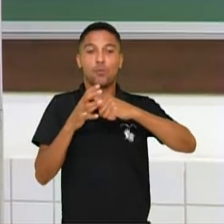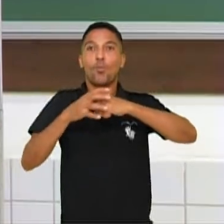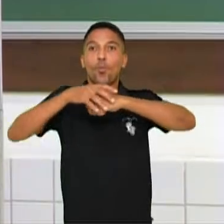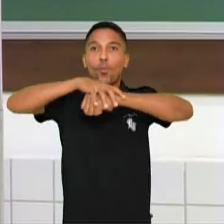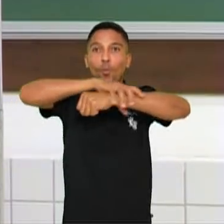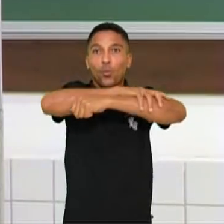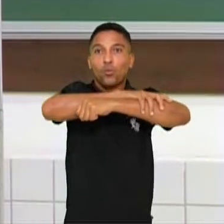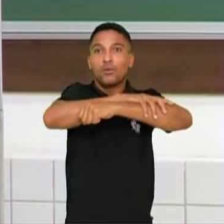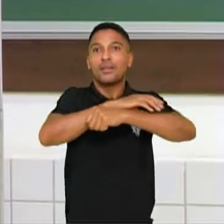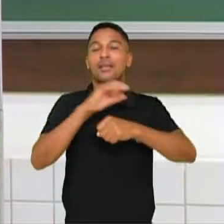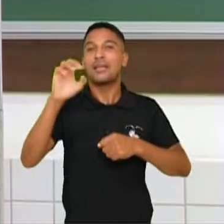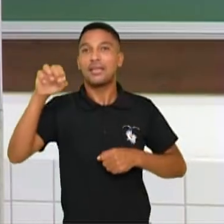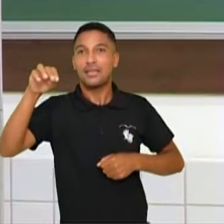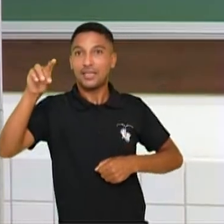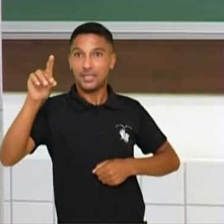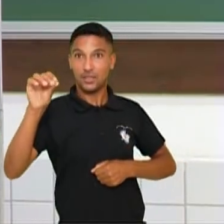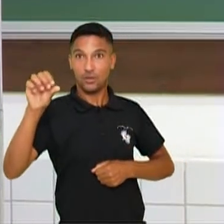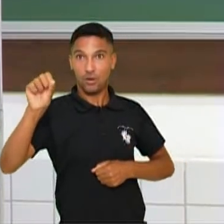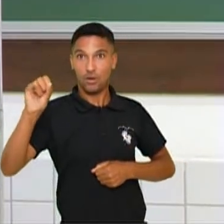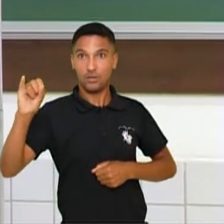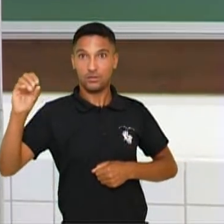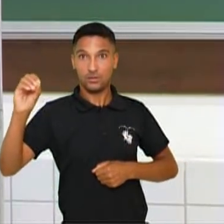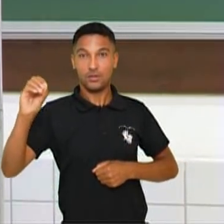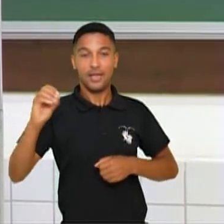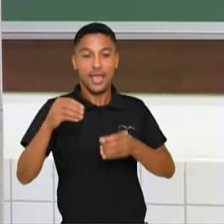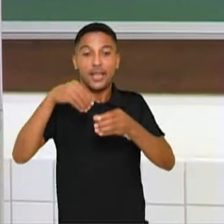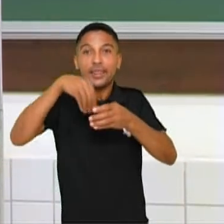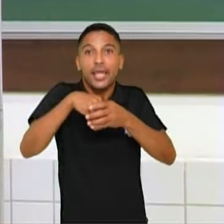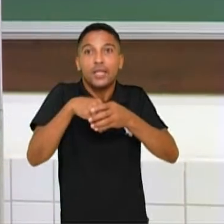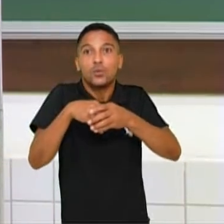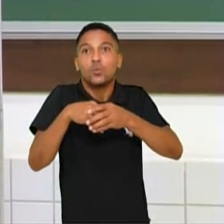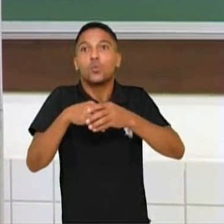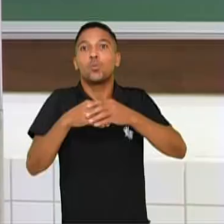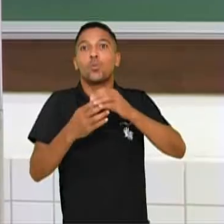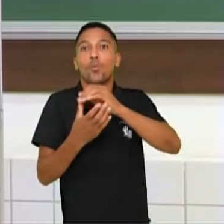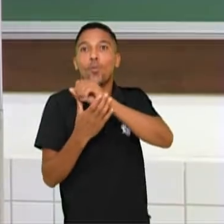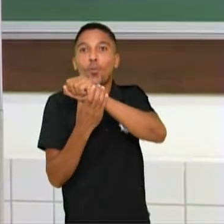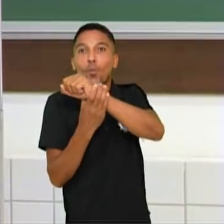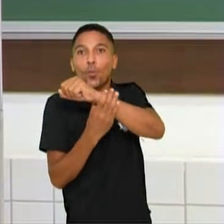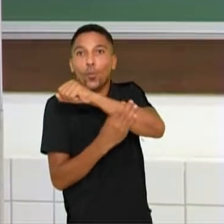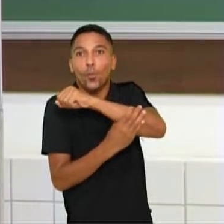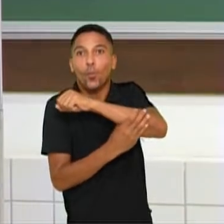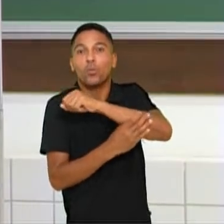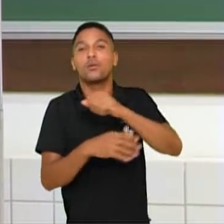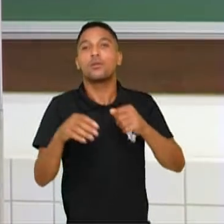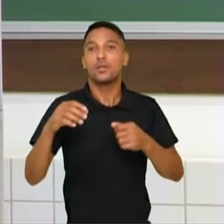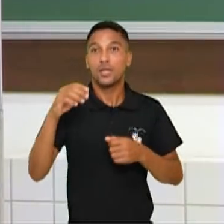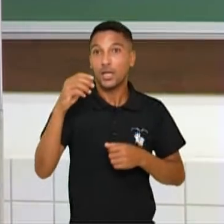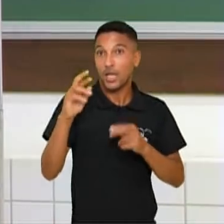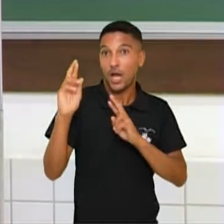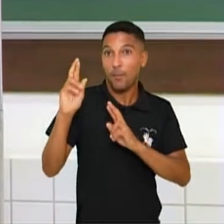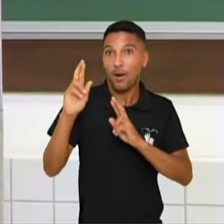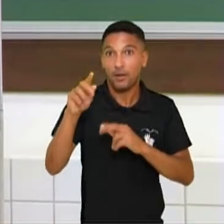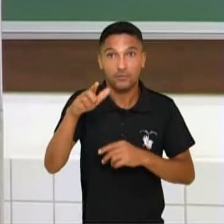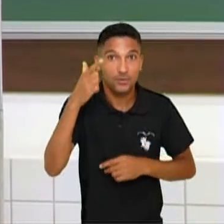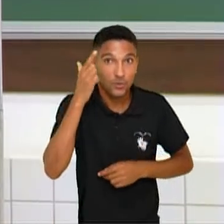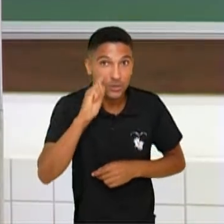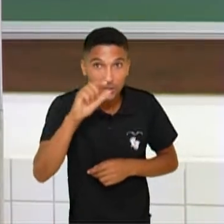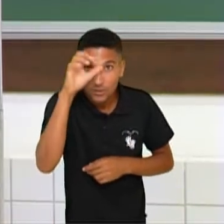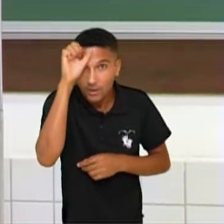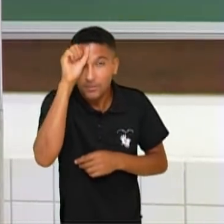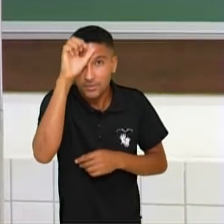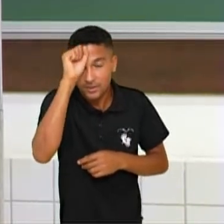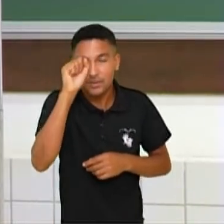Espero que vocês tenham gostado da aula de hoje, que tenham aprendido mais sobre o sistema esquelético. Tem alguma dúvida? Tem alguma pergunta que